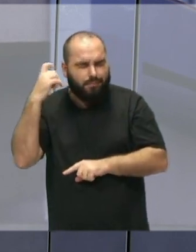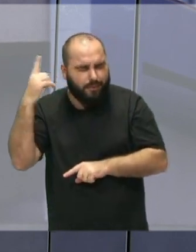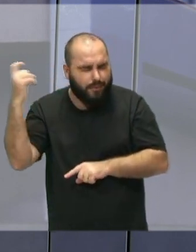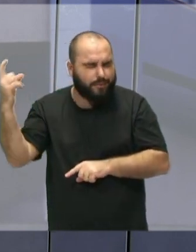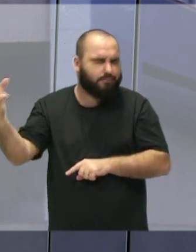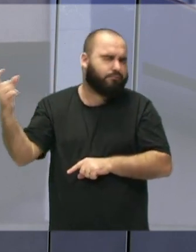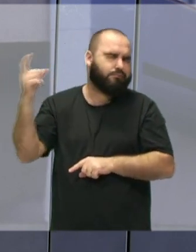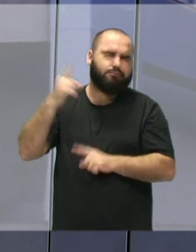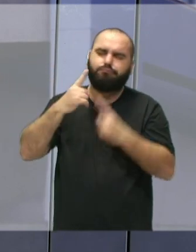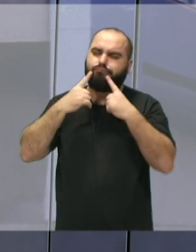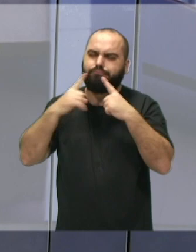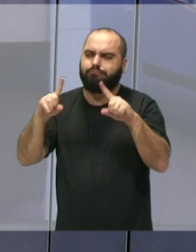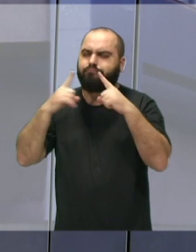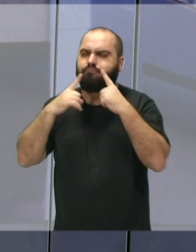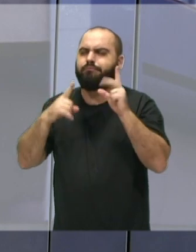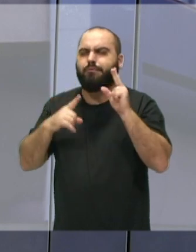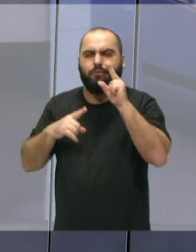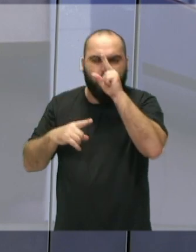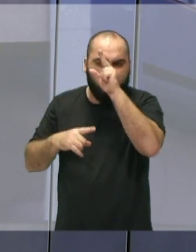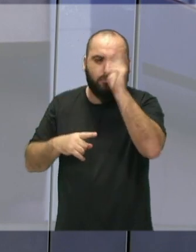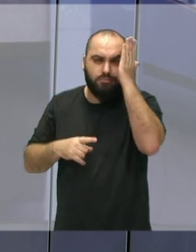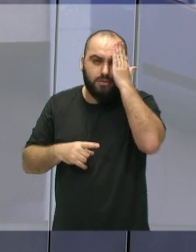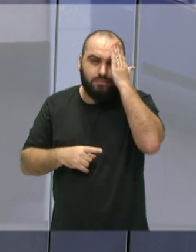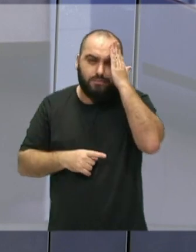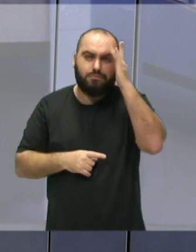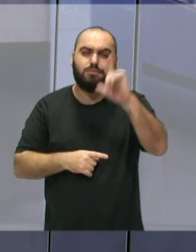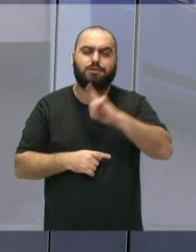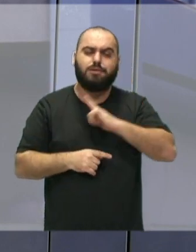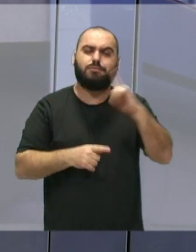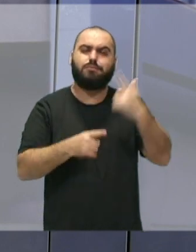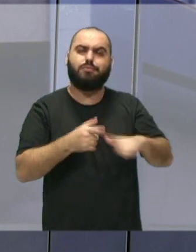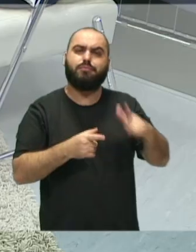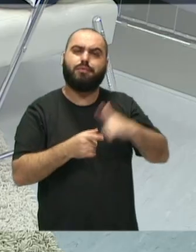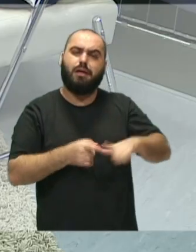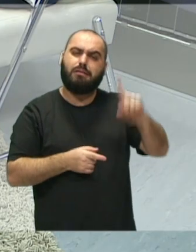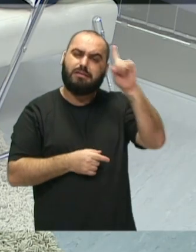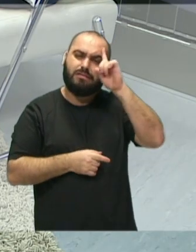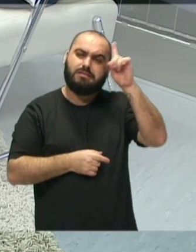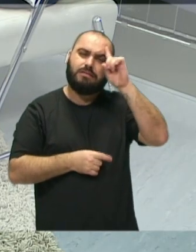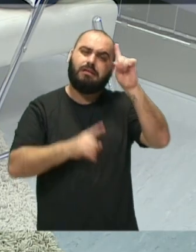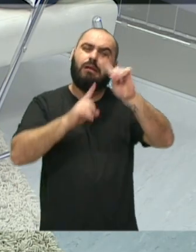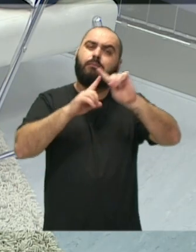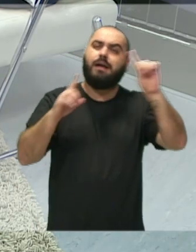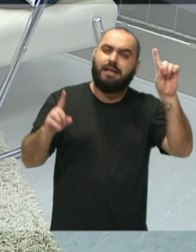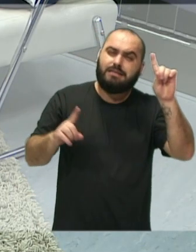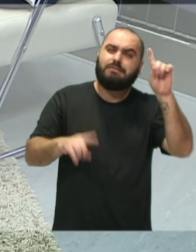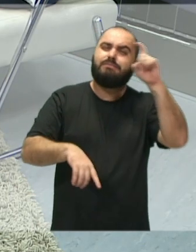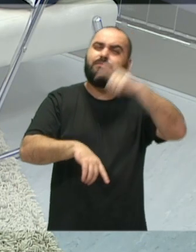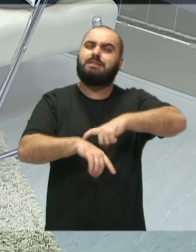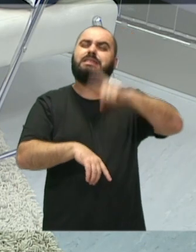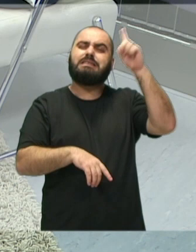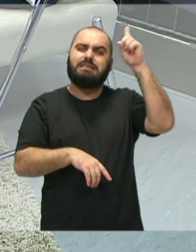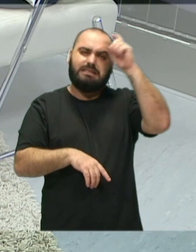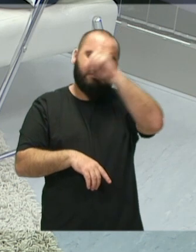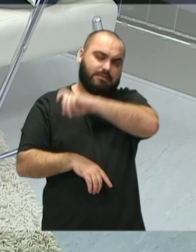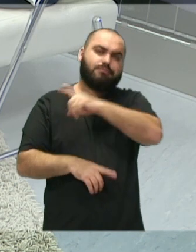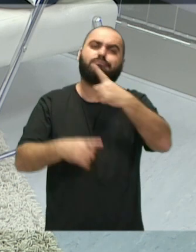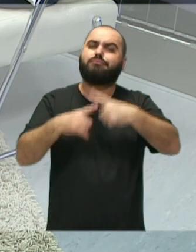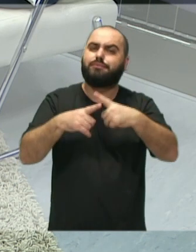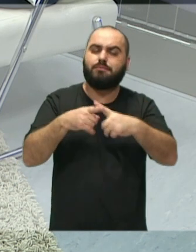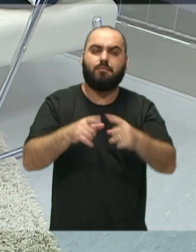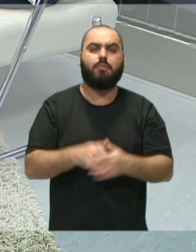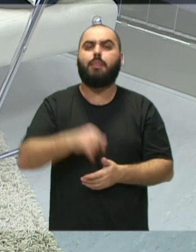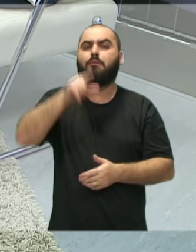sossego. São coisas do dia a dia das pessoas, mas que são extremamente difíceis. Porque, por exemplo, tu estás em casa,